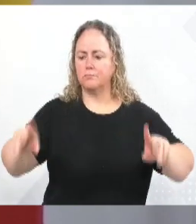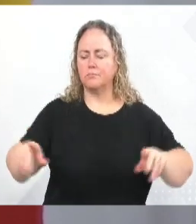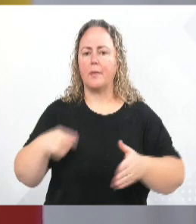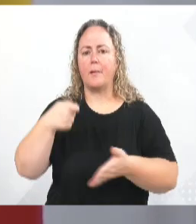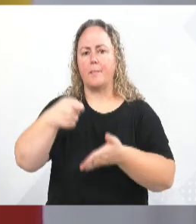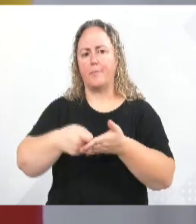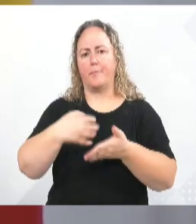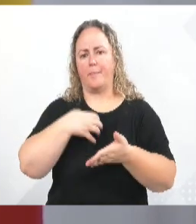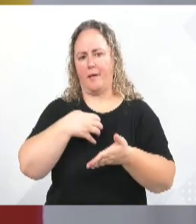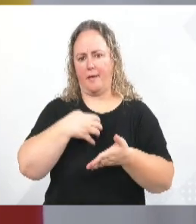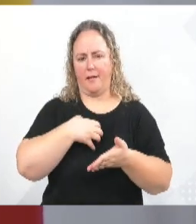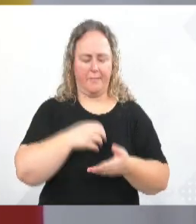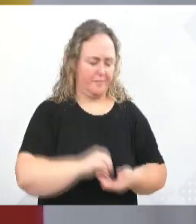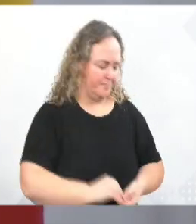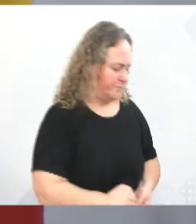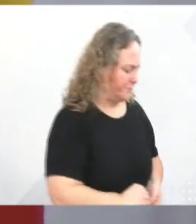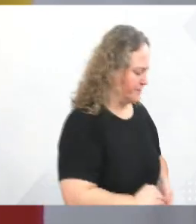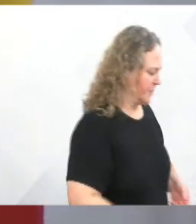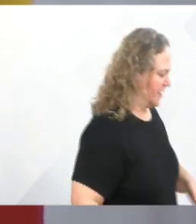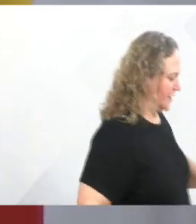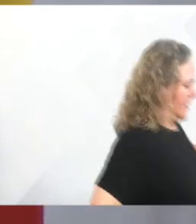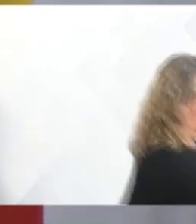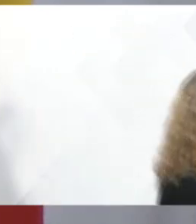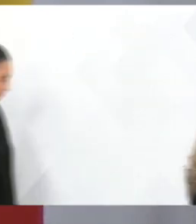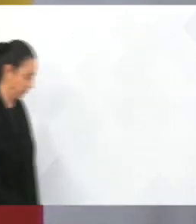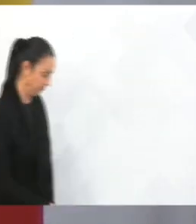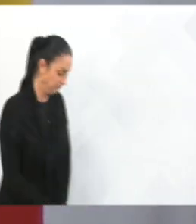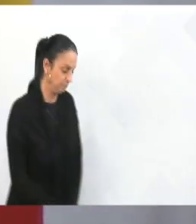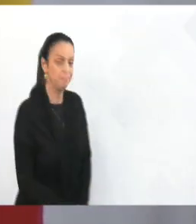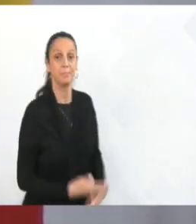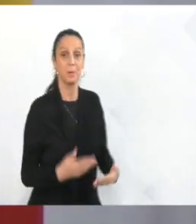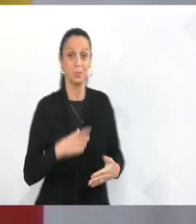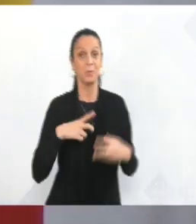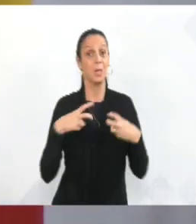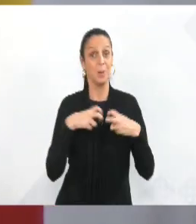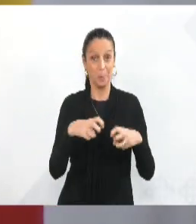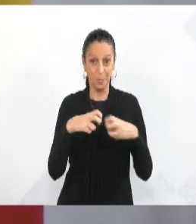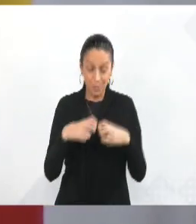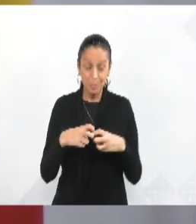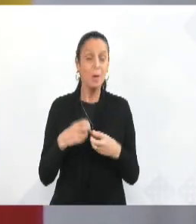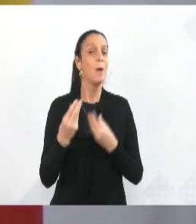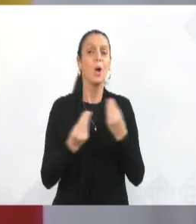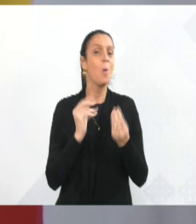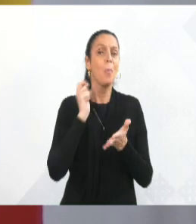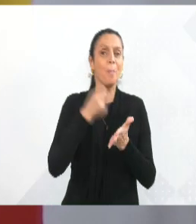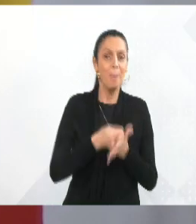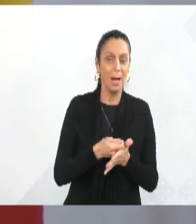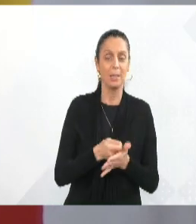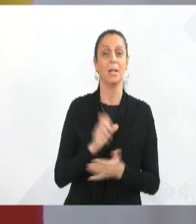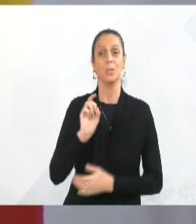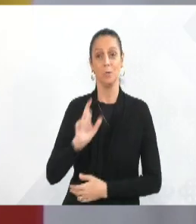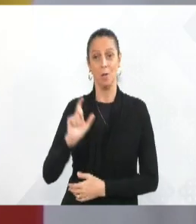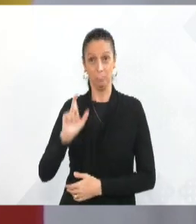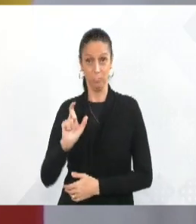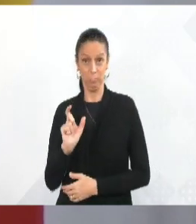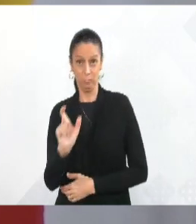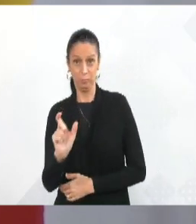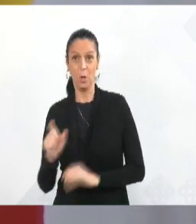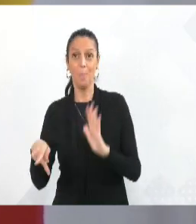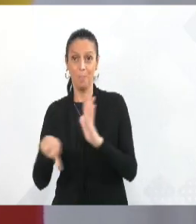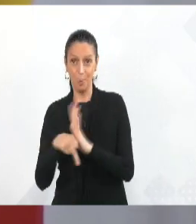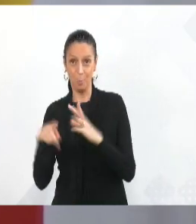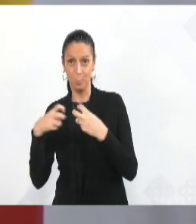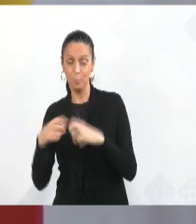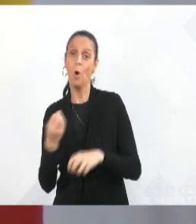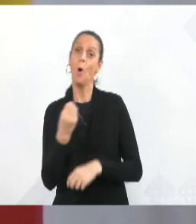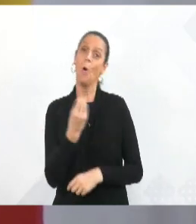pagamento. A gente tem hoje a oportunidade de acessar os ônibus da Blue Mob apenas com dinheiro ou com o cartão da Blue Mob, senhor presidente. E